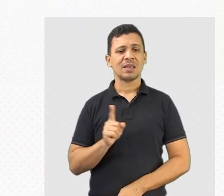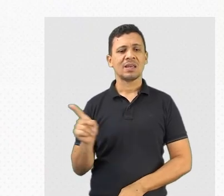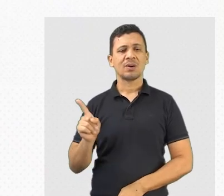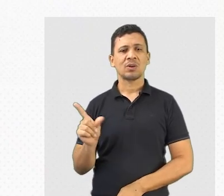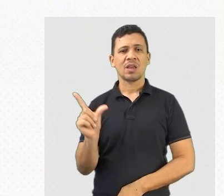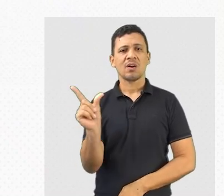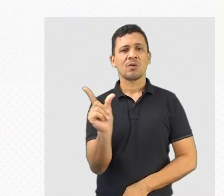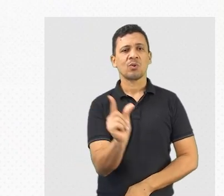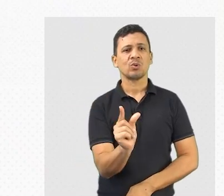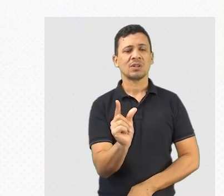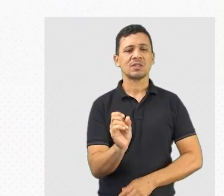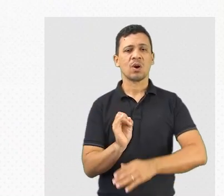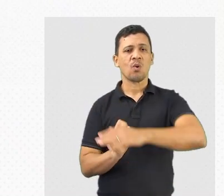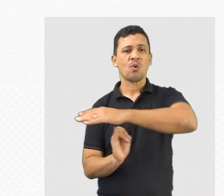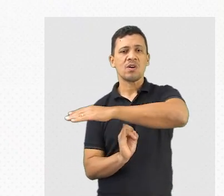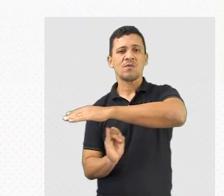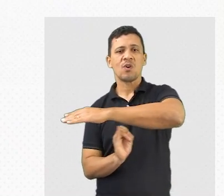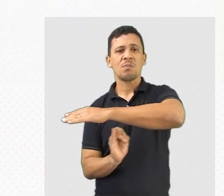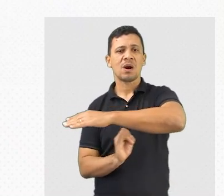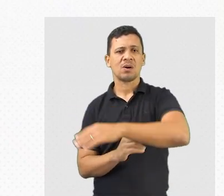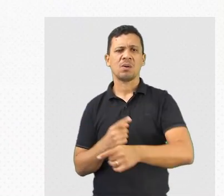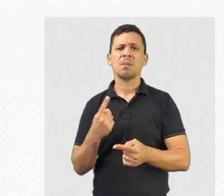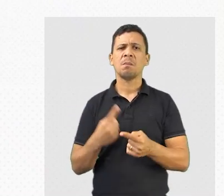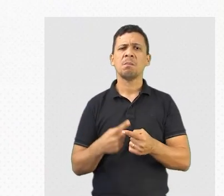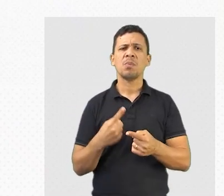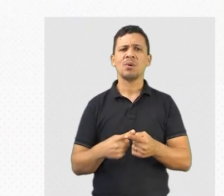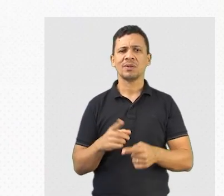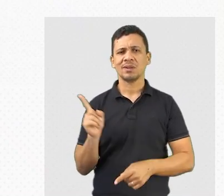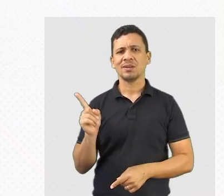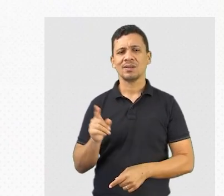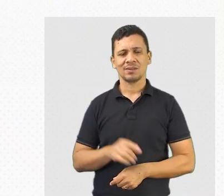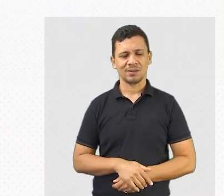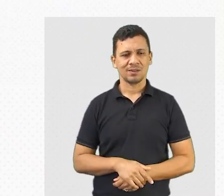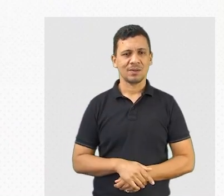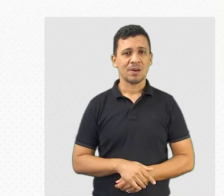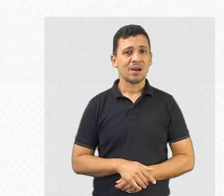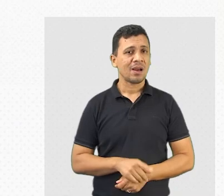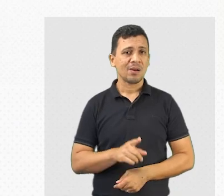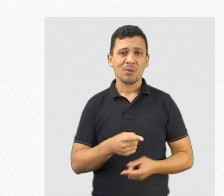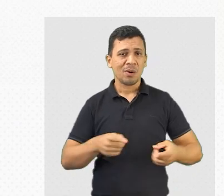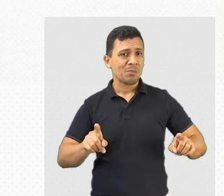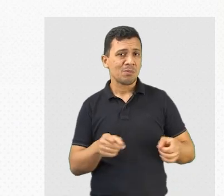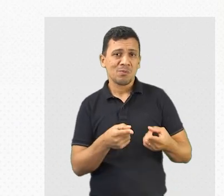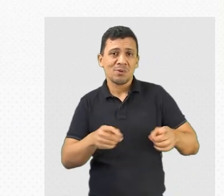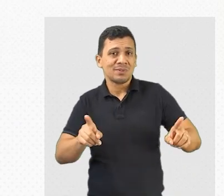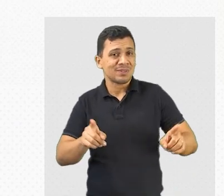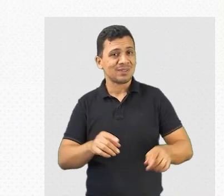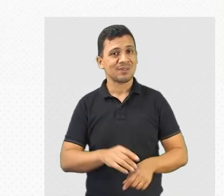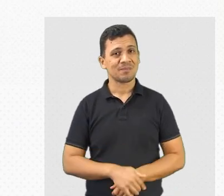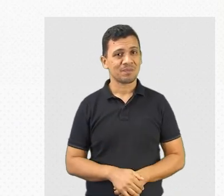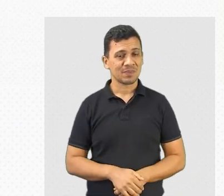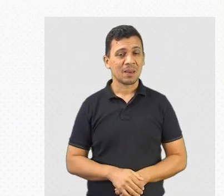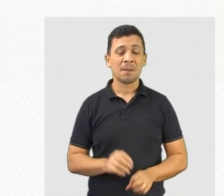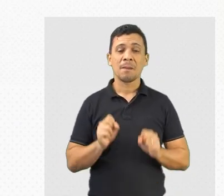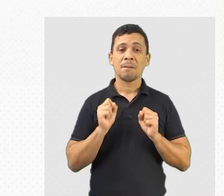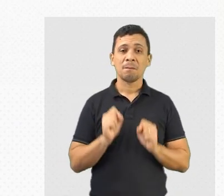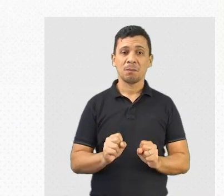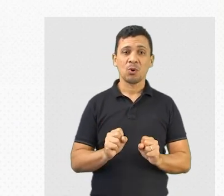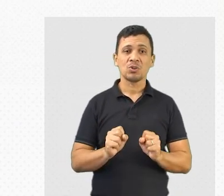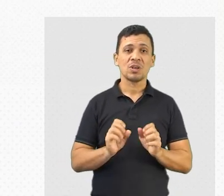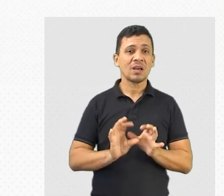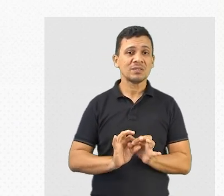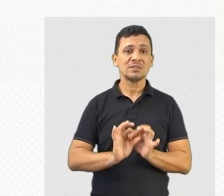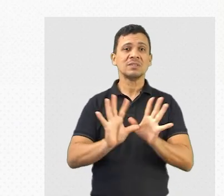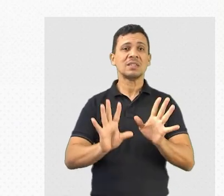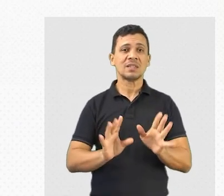é informal. E por que essa contração informal aparece? Porque a gente está falando de música. Ela permite, ela dá essa